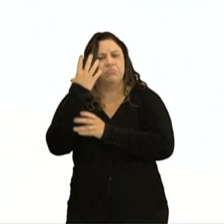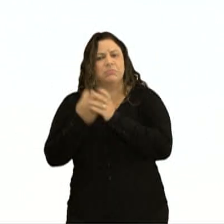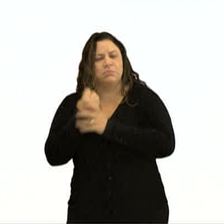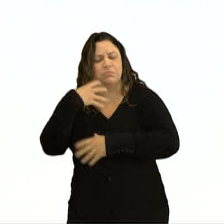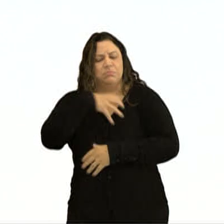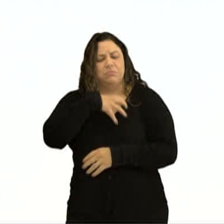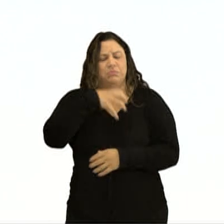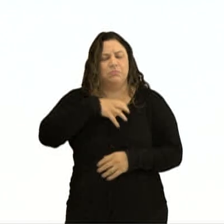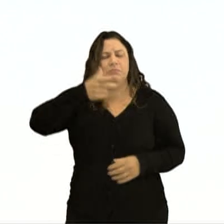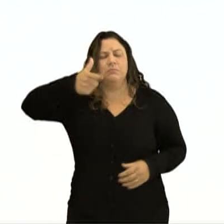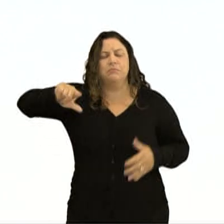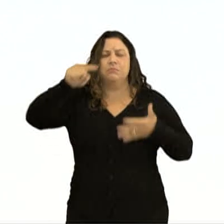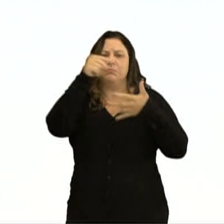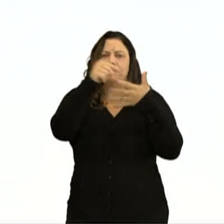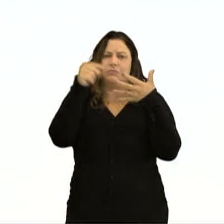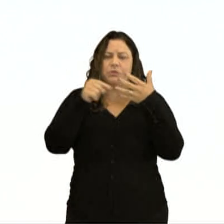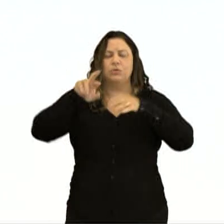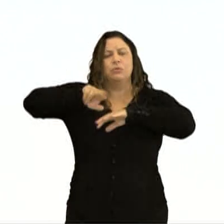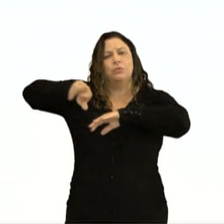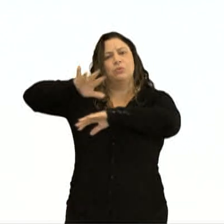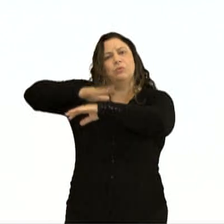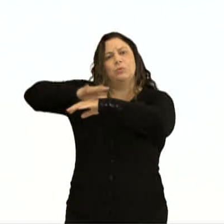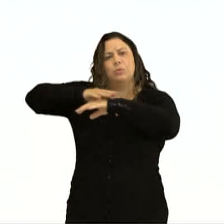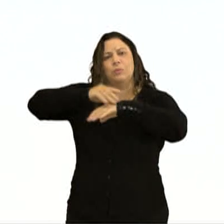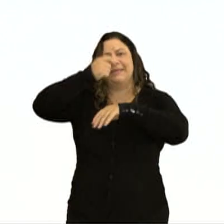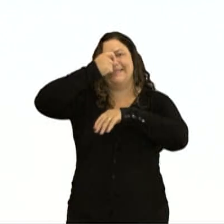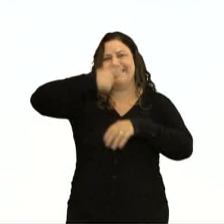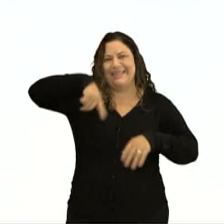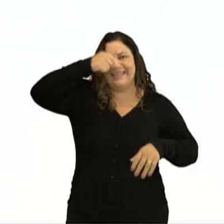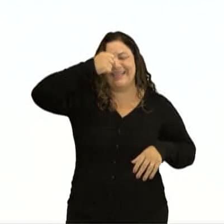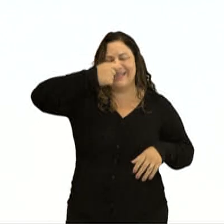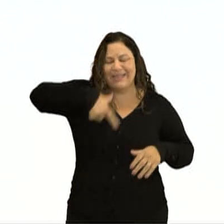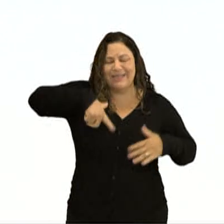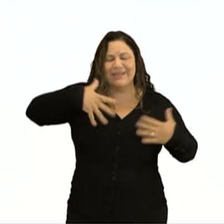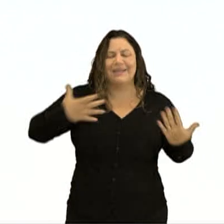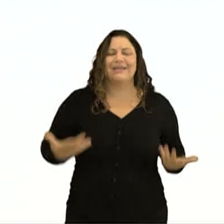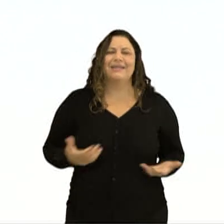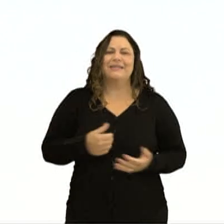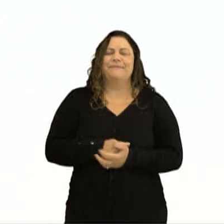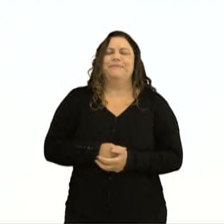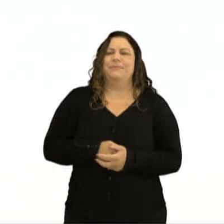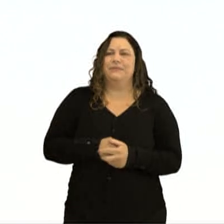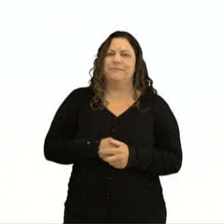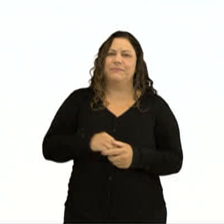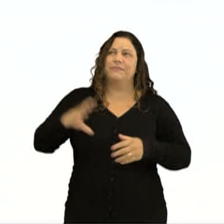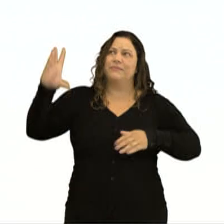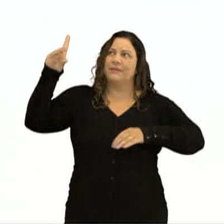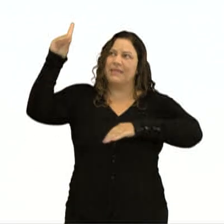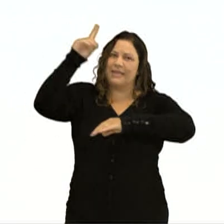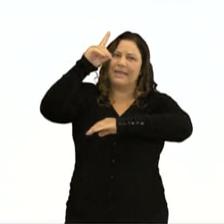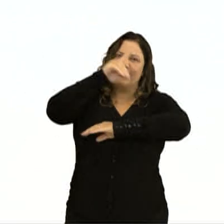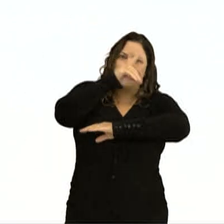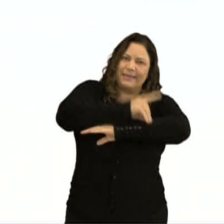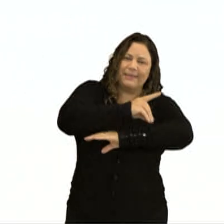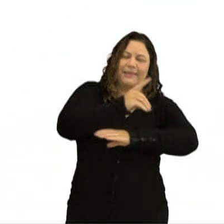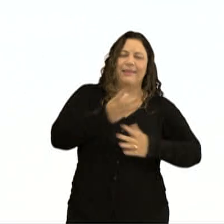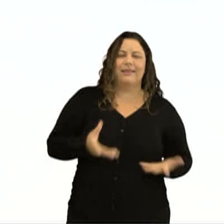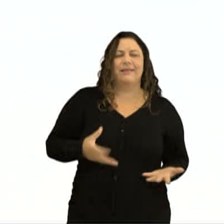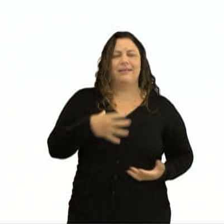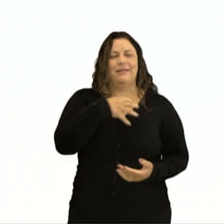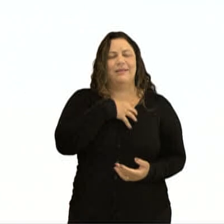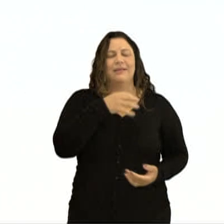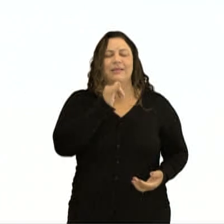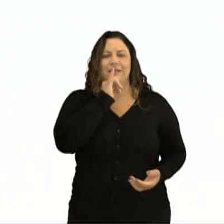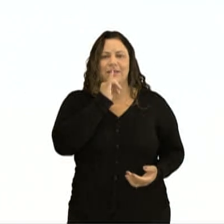de outras doenças infecciosas, como a gripe, por exemplo, sintomas da gripe, da dengue, que é um exemplo.